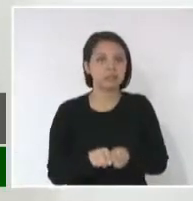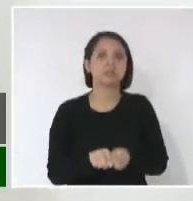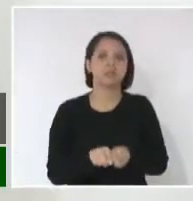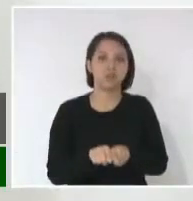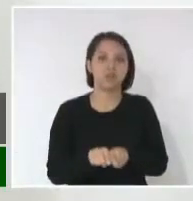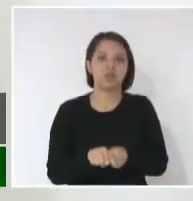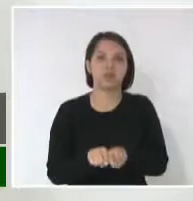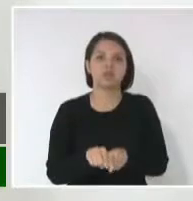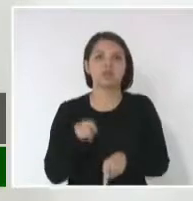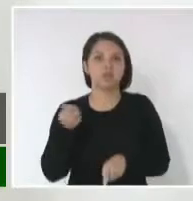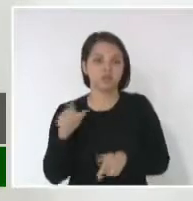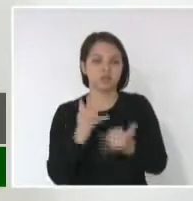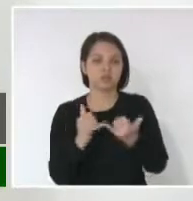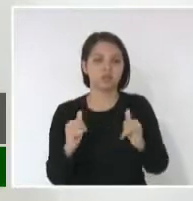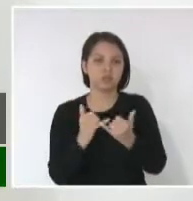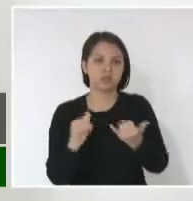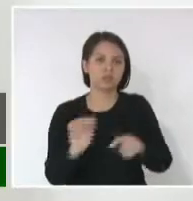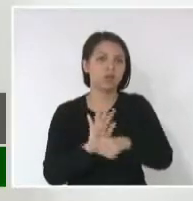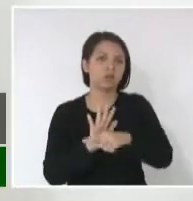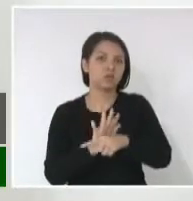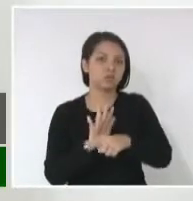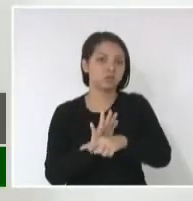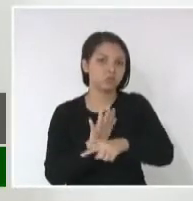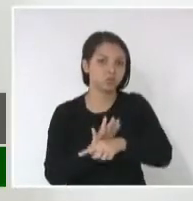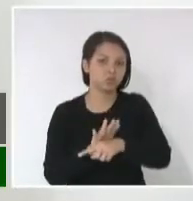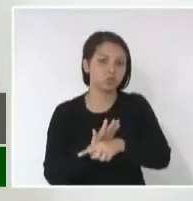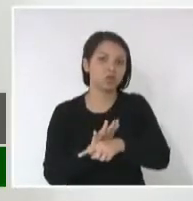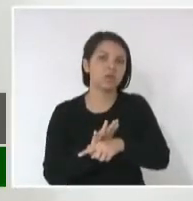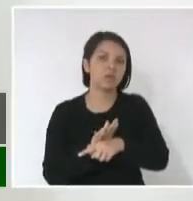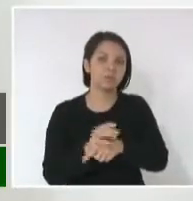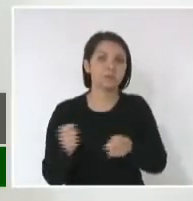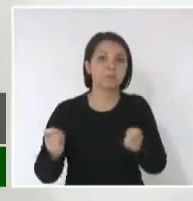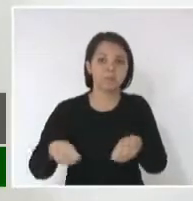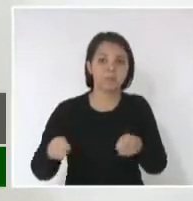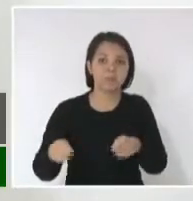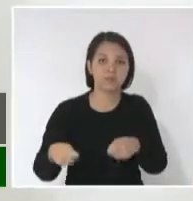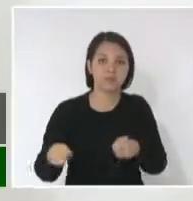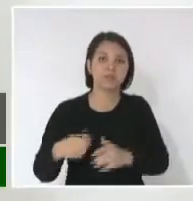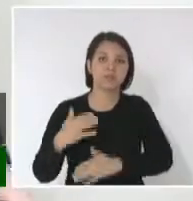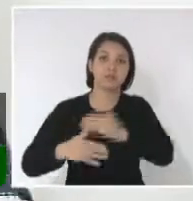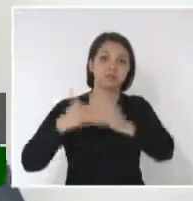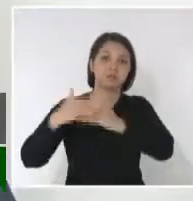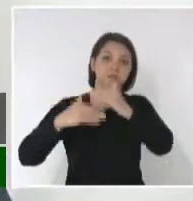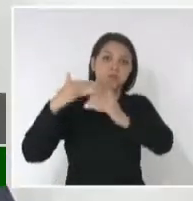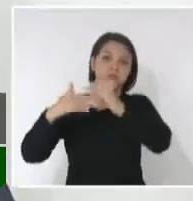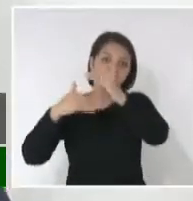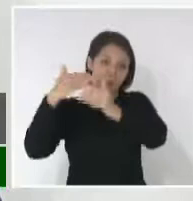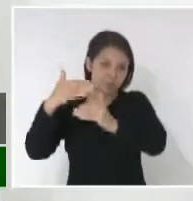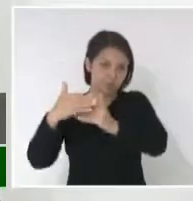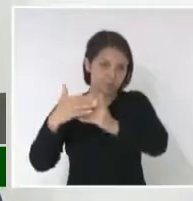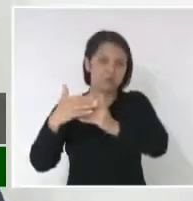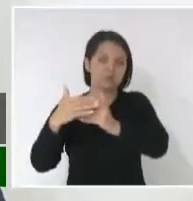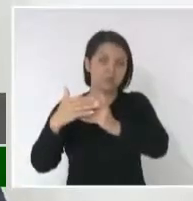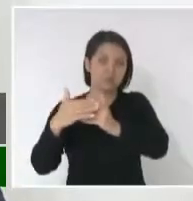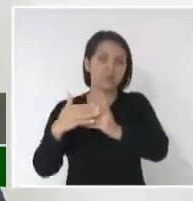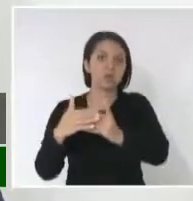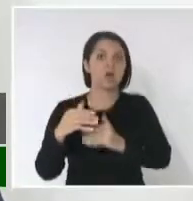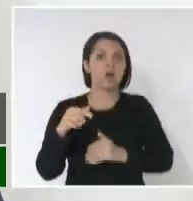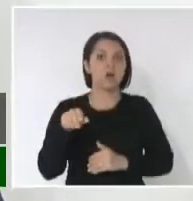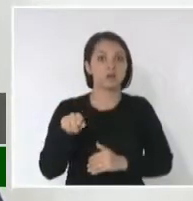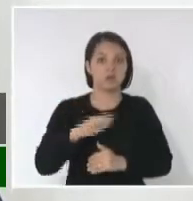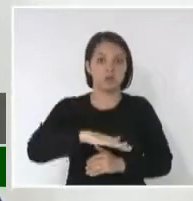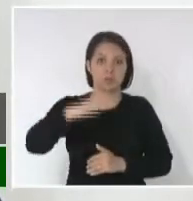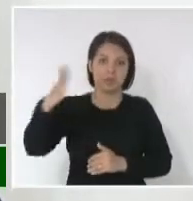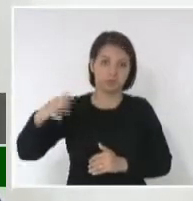estar dando uma grande oportunidade de desenvolvimento para não só para o Planalto